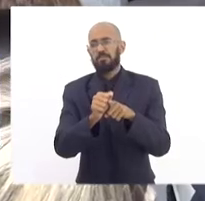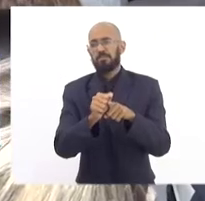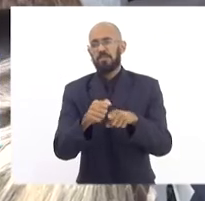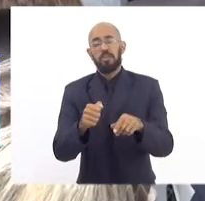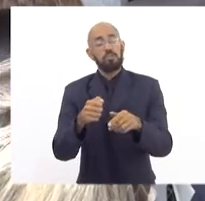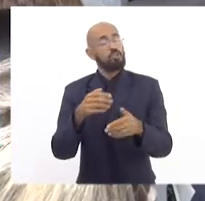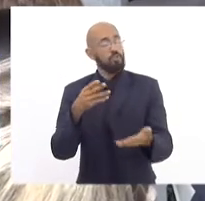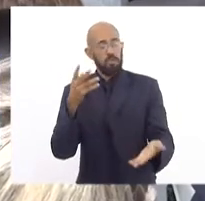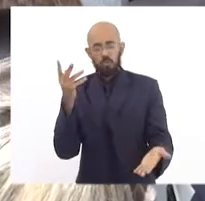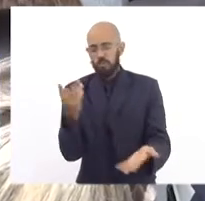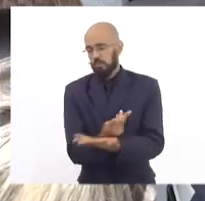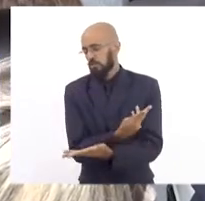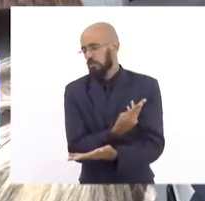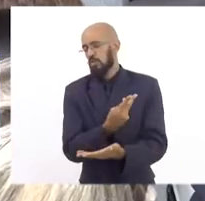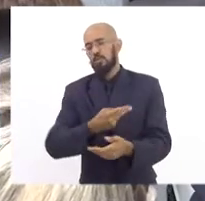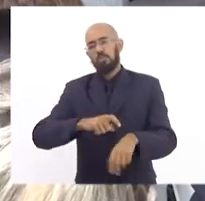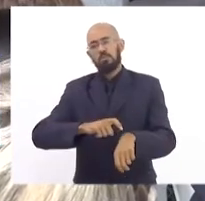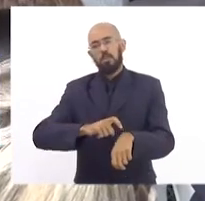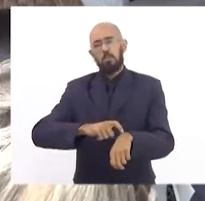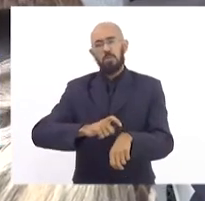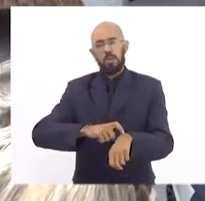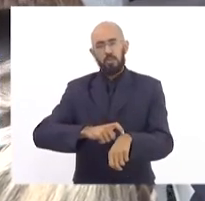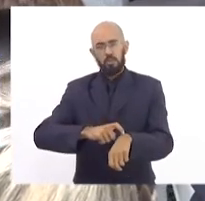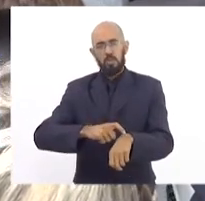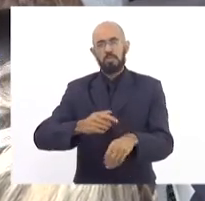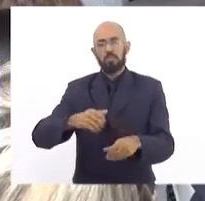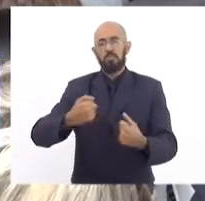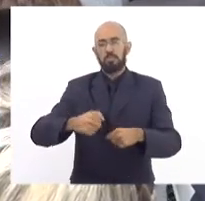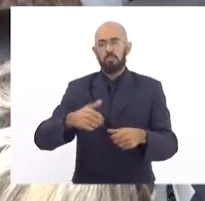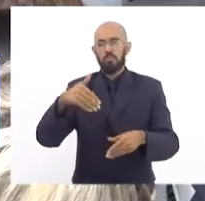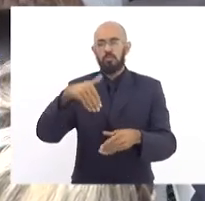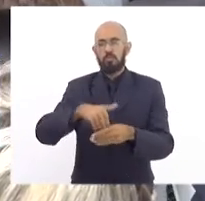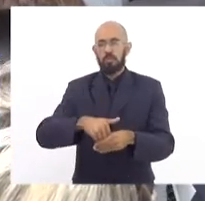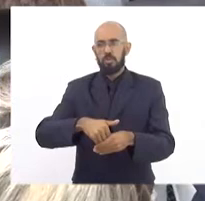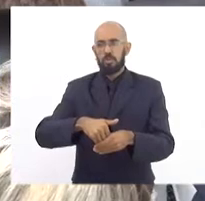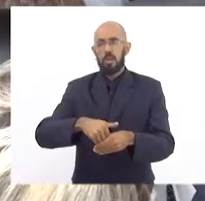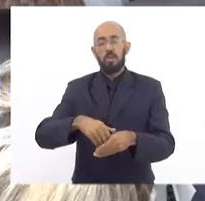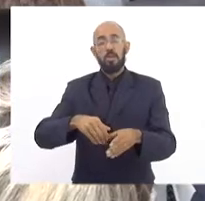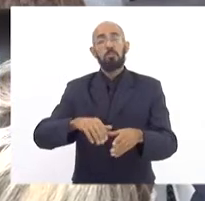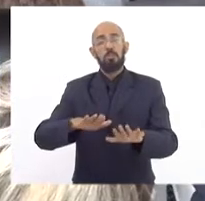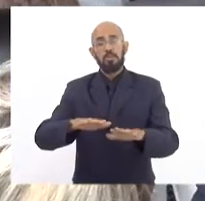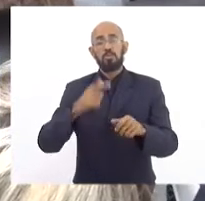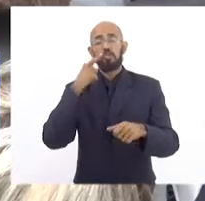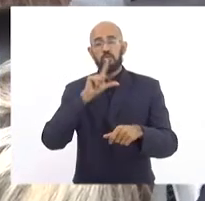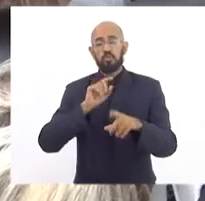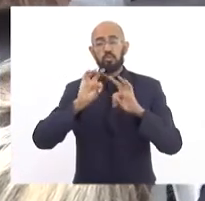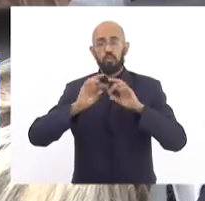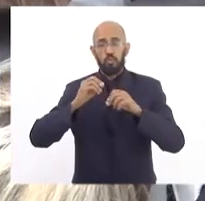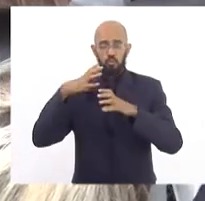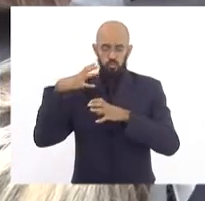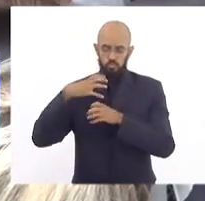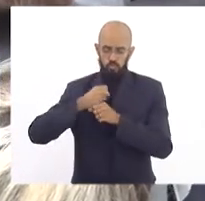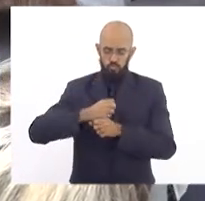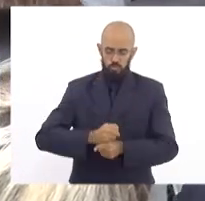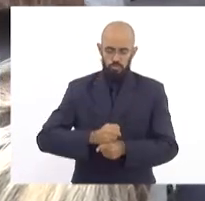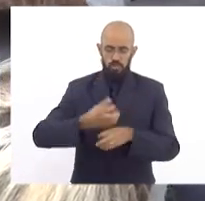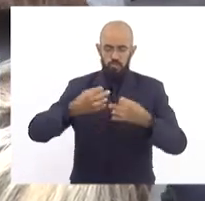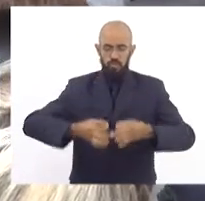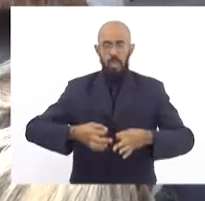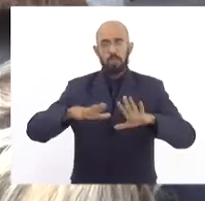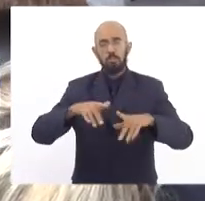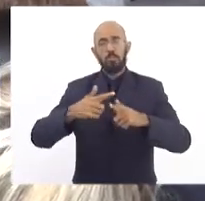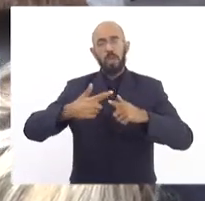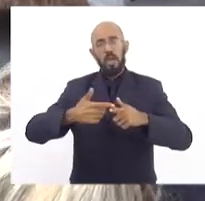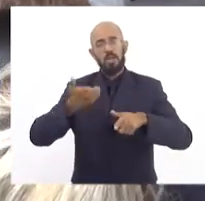momento, o Estado botou naquele primeiro momento as contas em dia, porque nós tínhamos 3-4 meses de salário